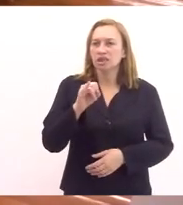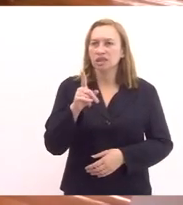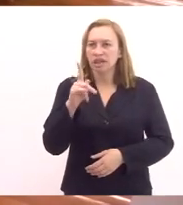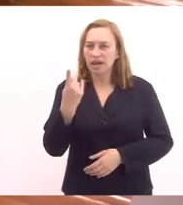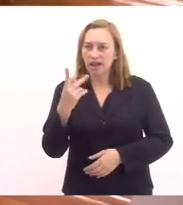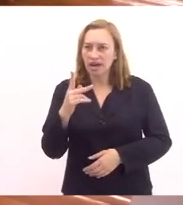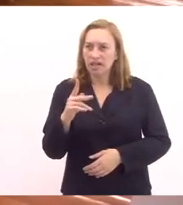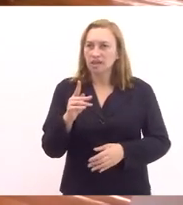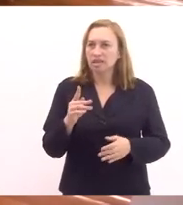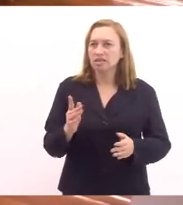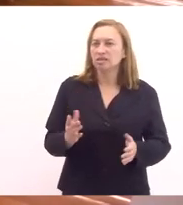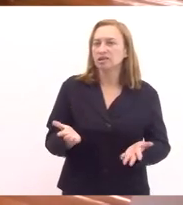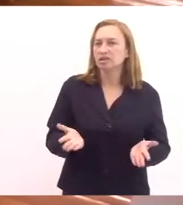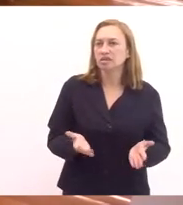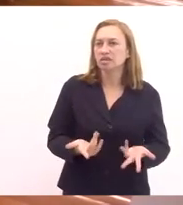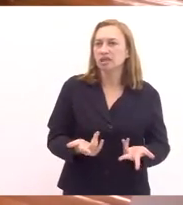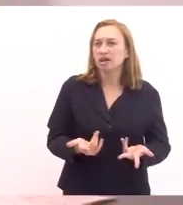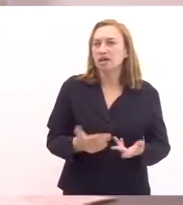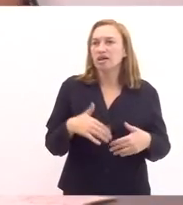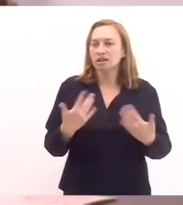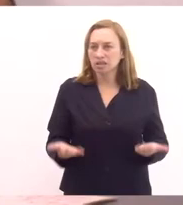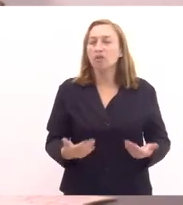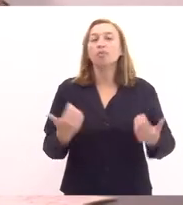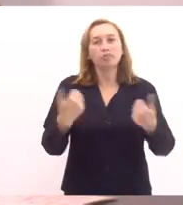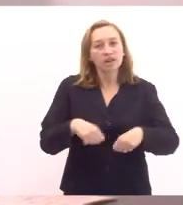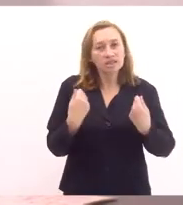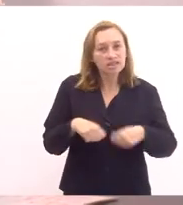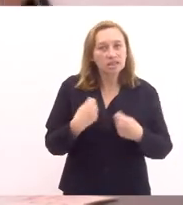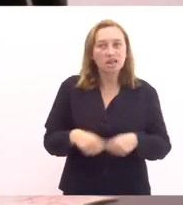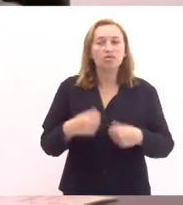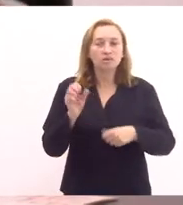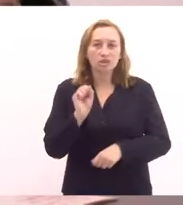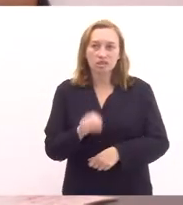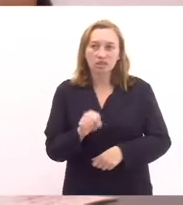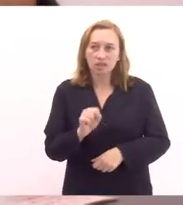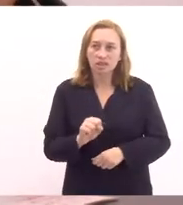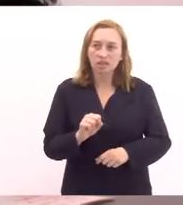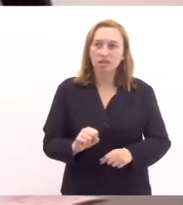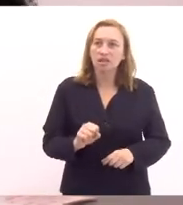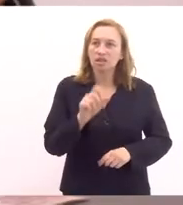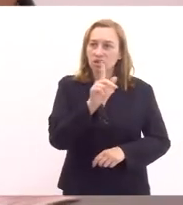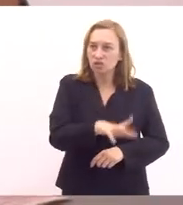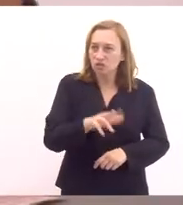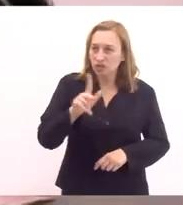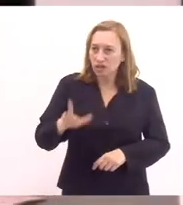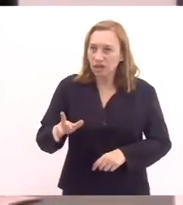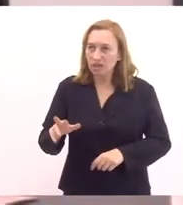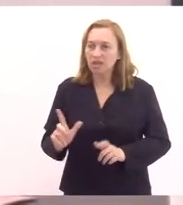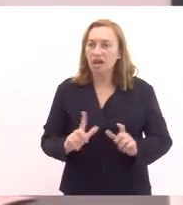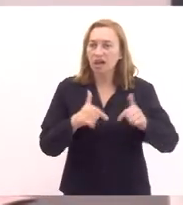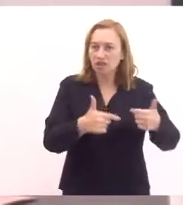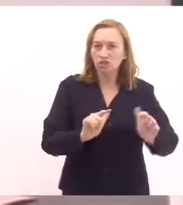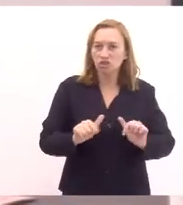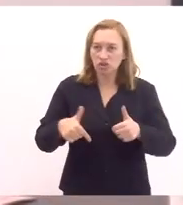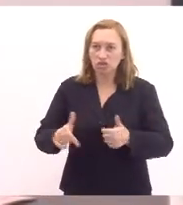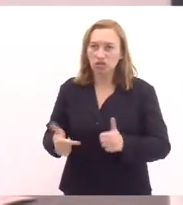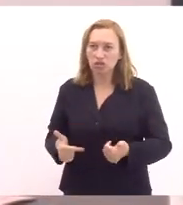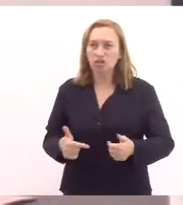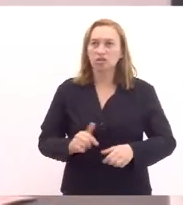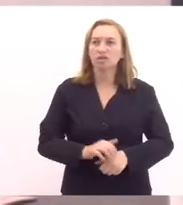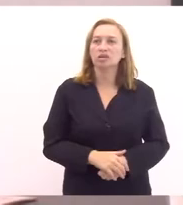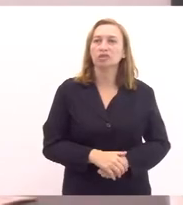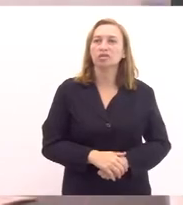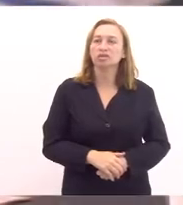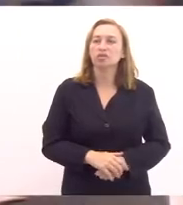baixos território sociais enfim Então precisamos de intervenções diferentes em locais diferentes para situações diversas